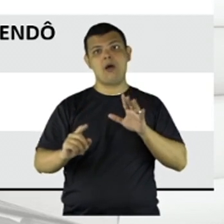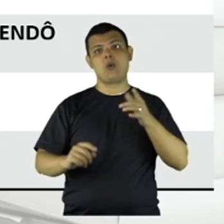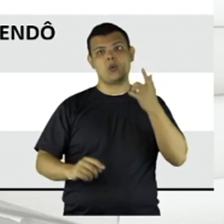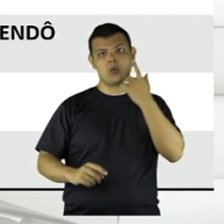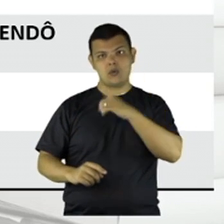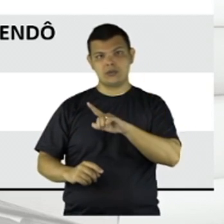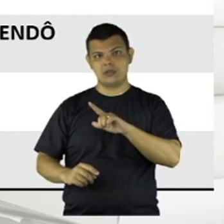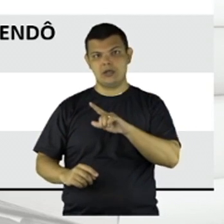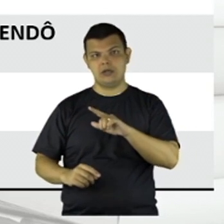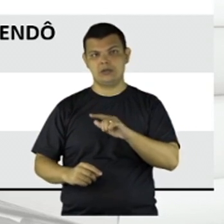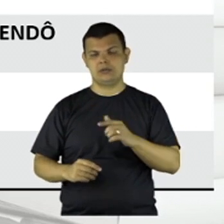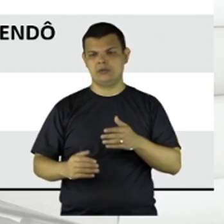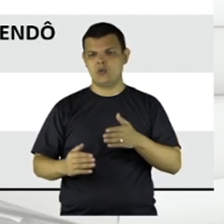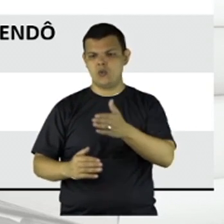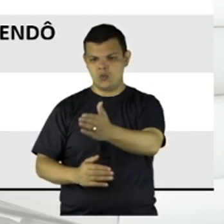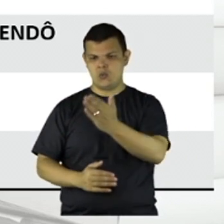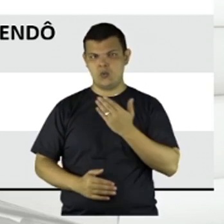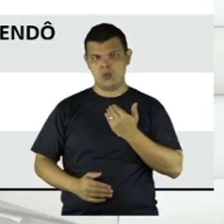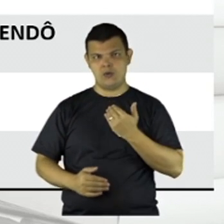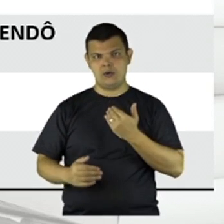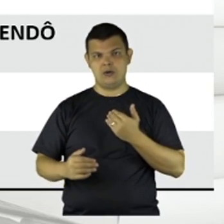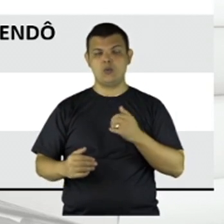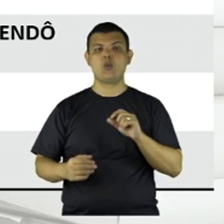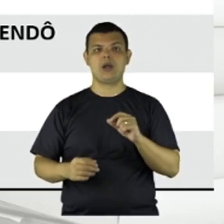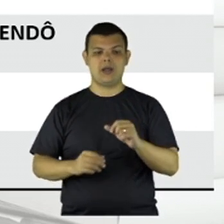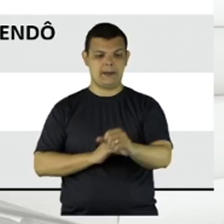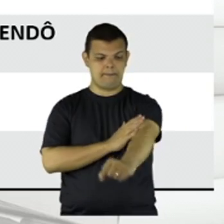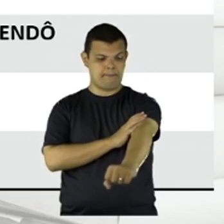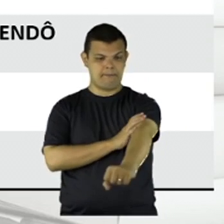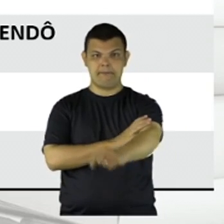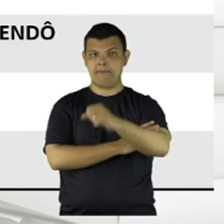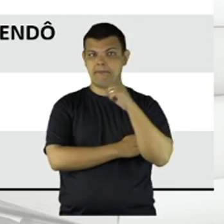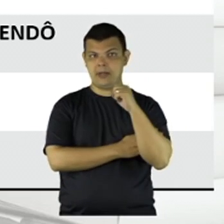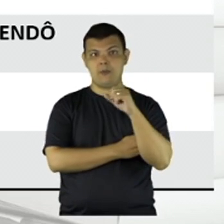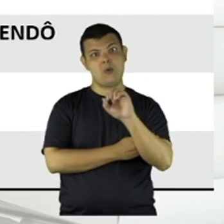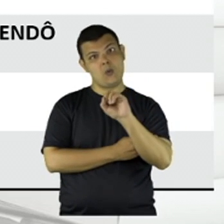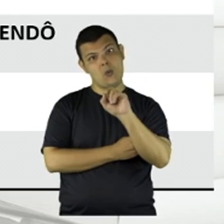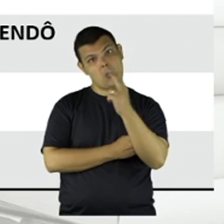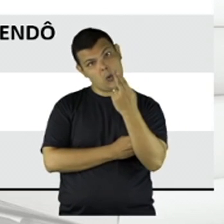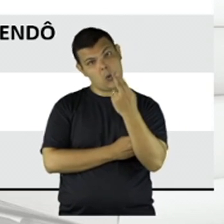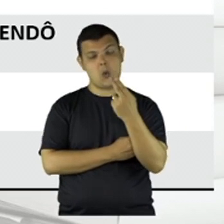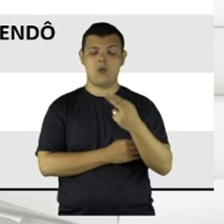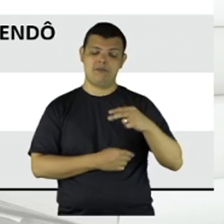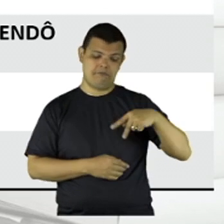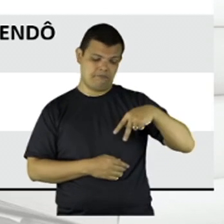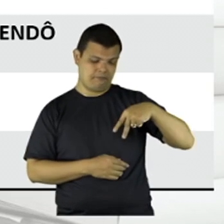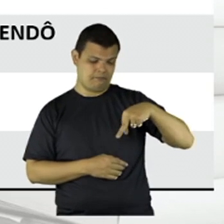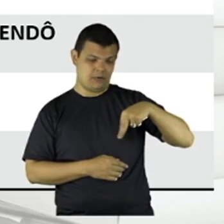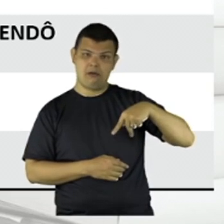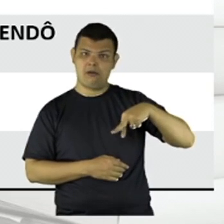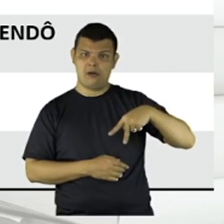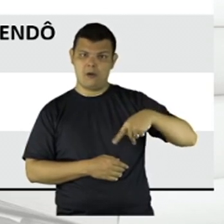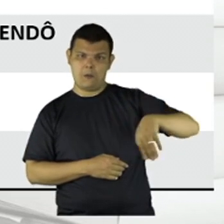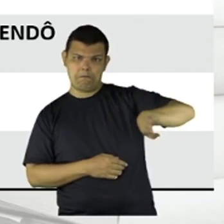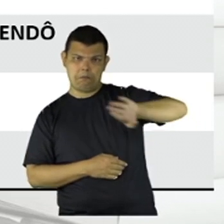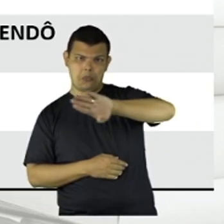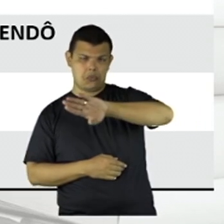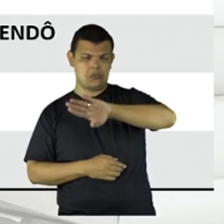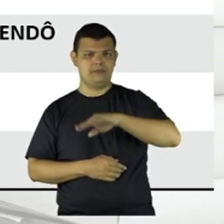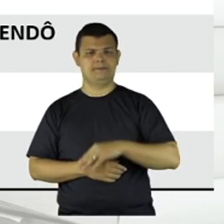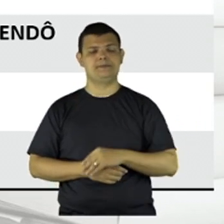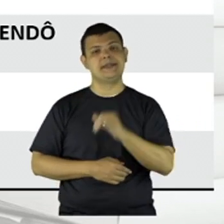alcançar um ao outro, estendendo seus membros, braços e pernas.